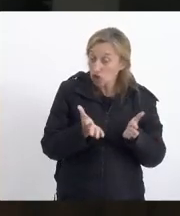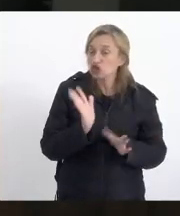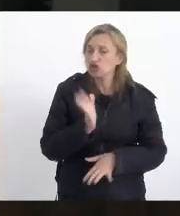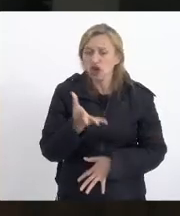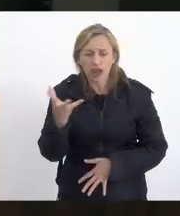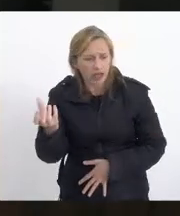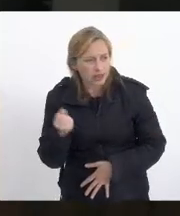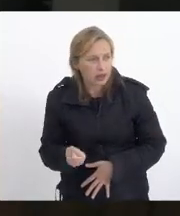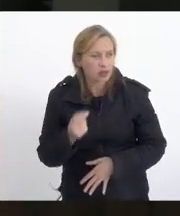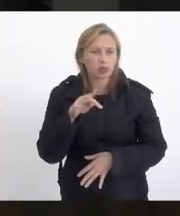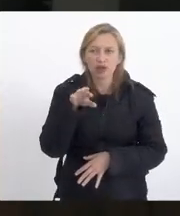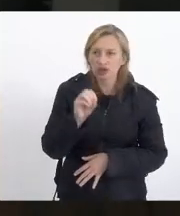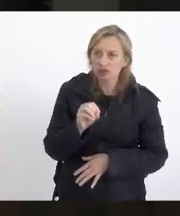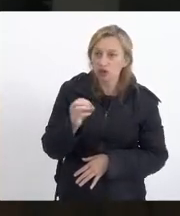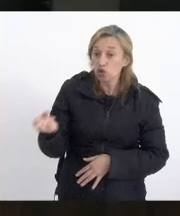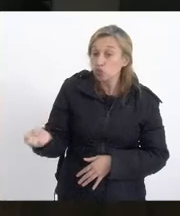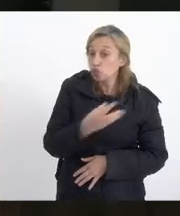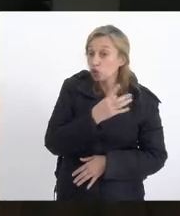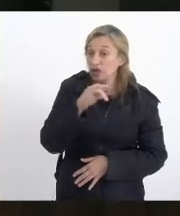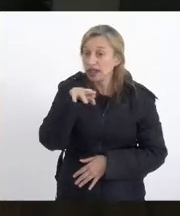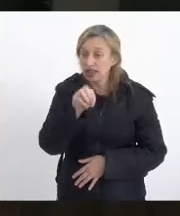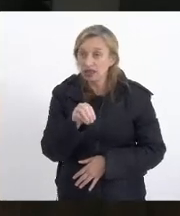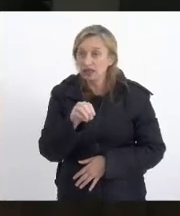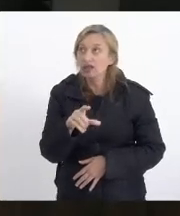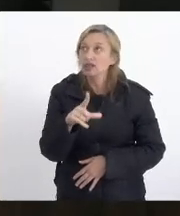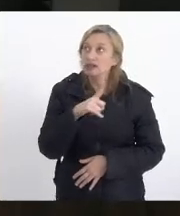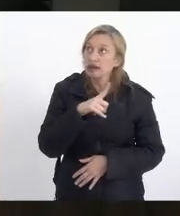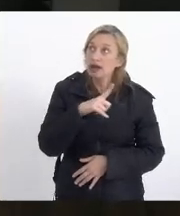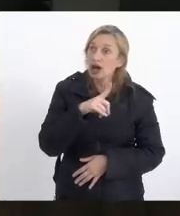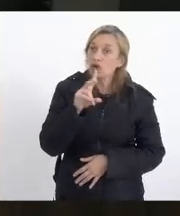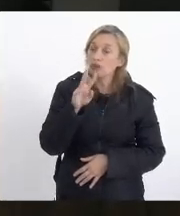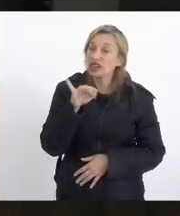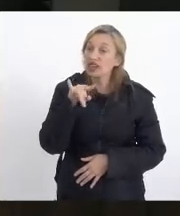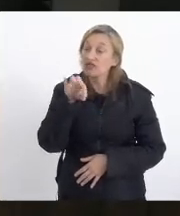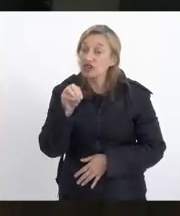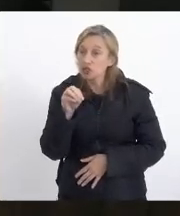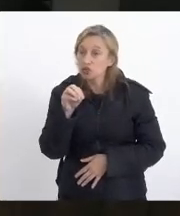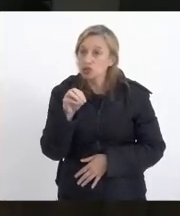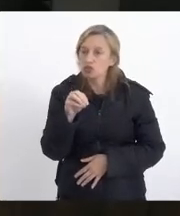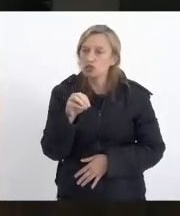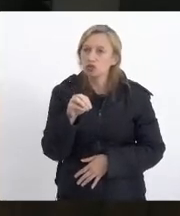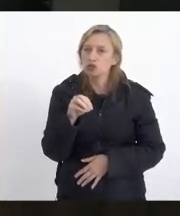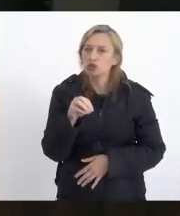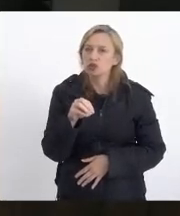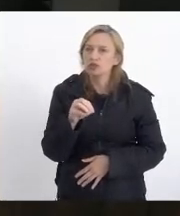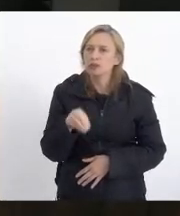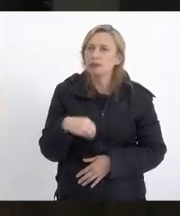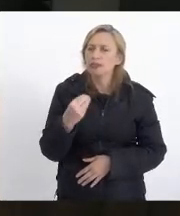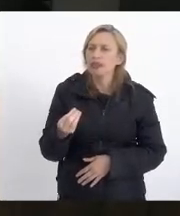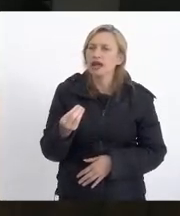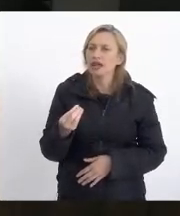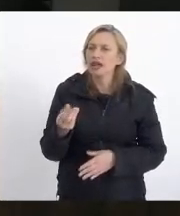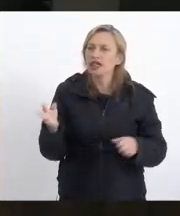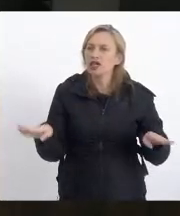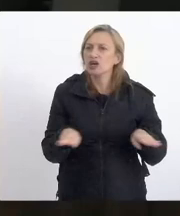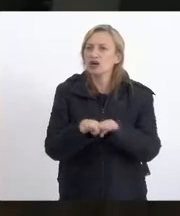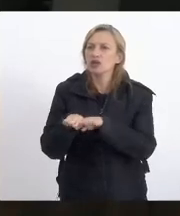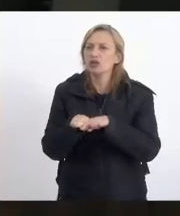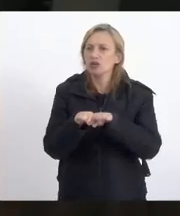recebe um benefício, e o novo inativo, que terá um benefício para